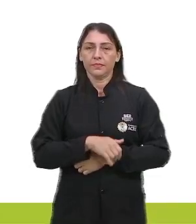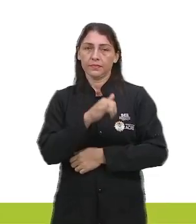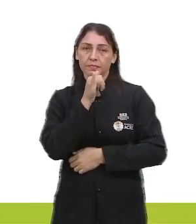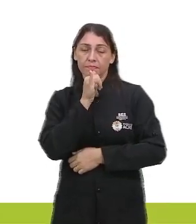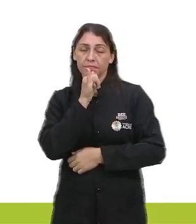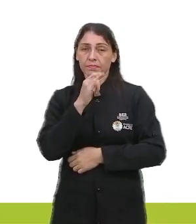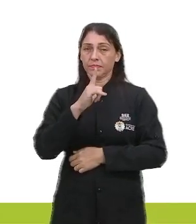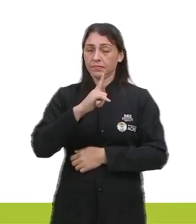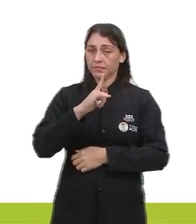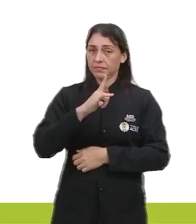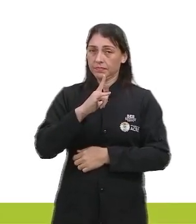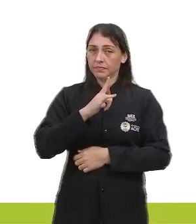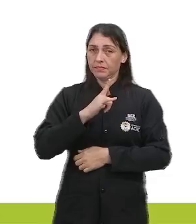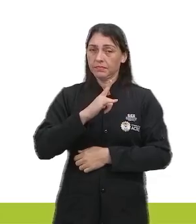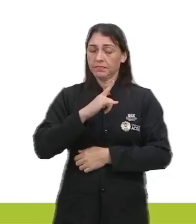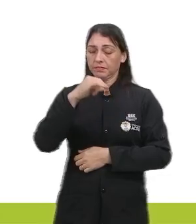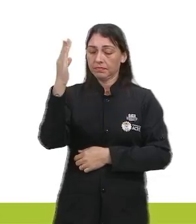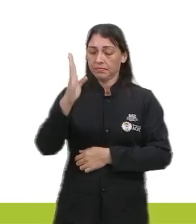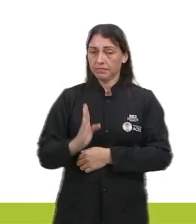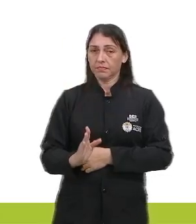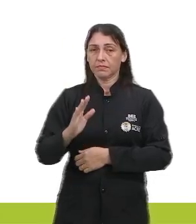gente tem muito evidente aqui no Brasil o